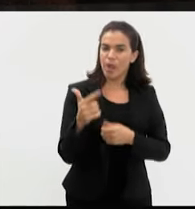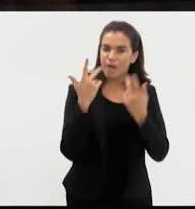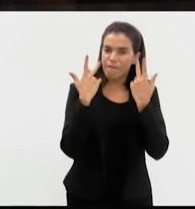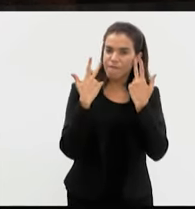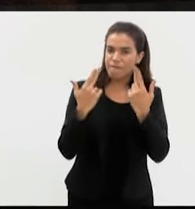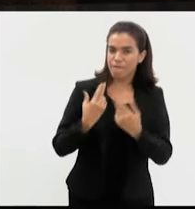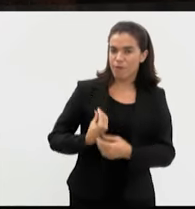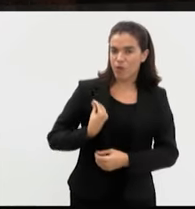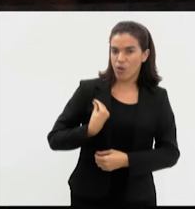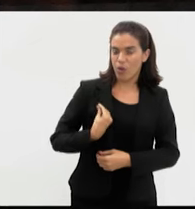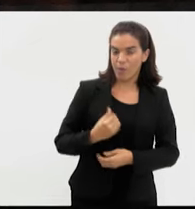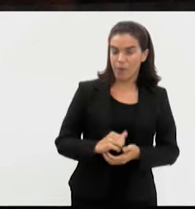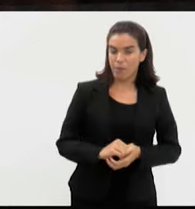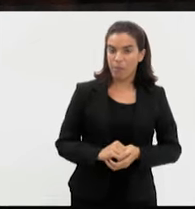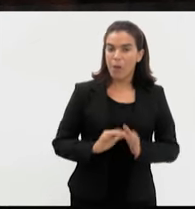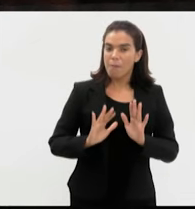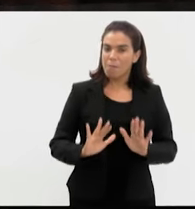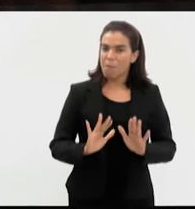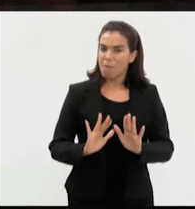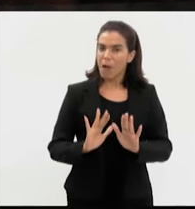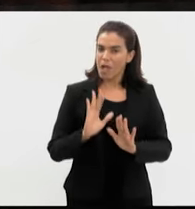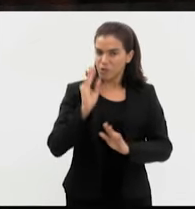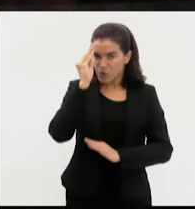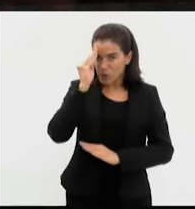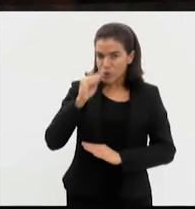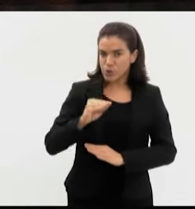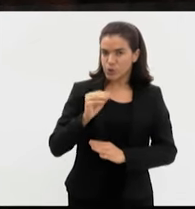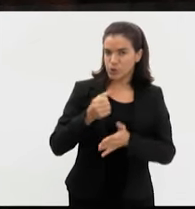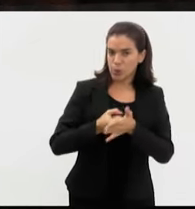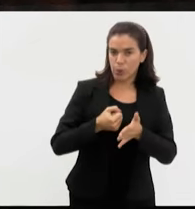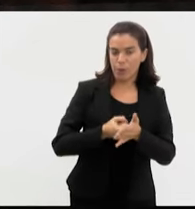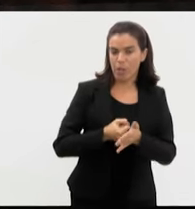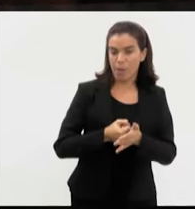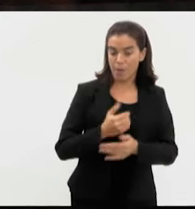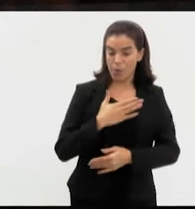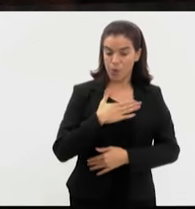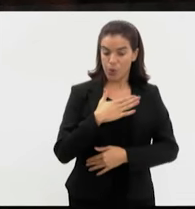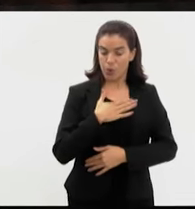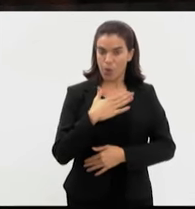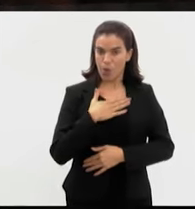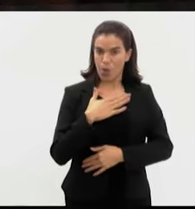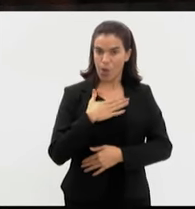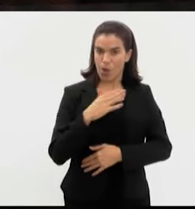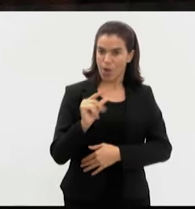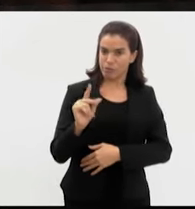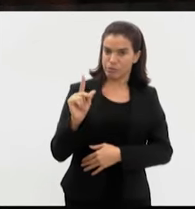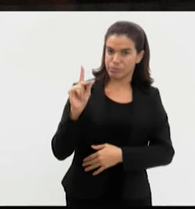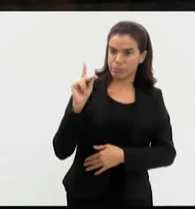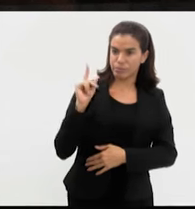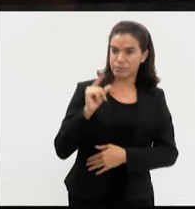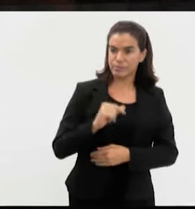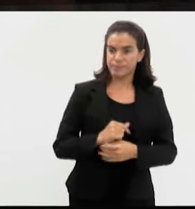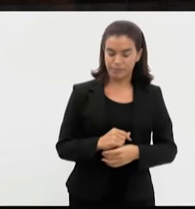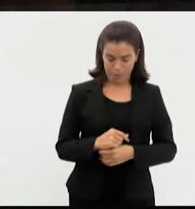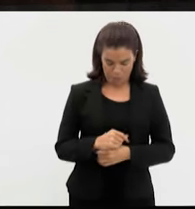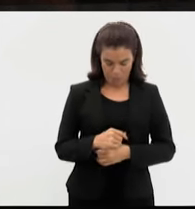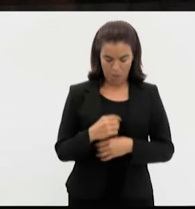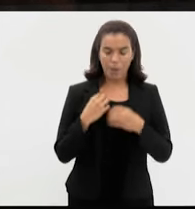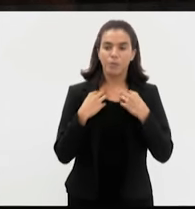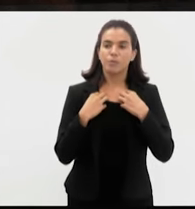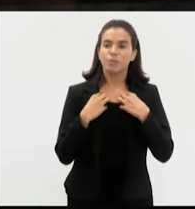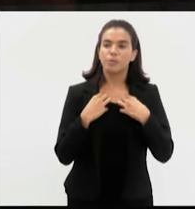nossa mas não deixe de lutar não deixe lutar por nós veteranos e por isso fui lá no